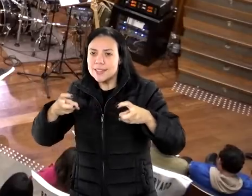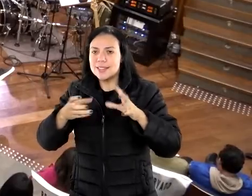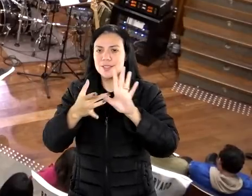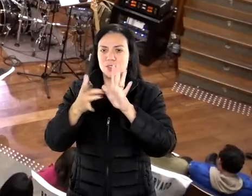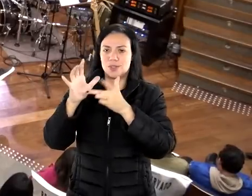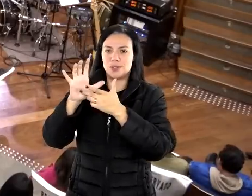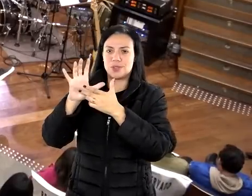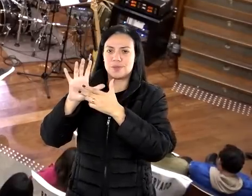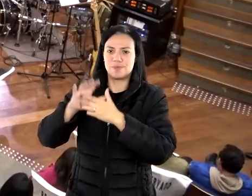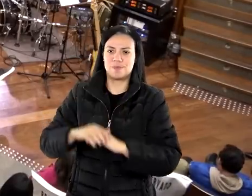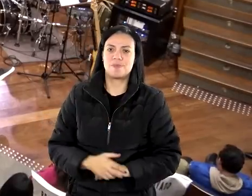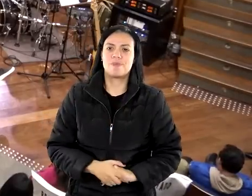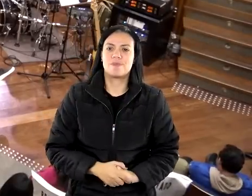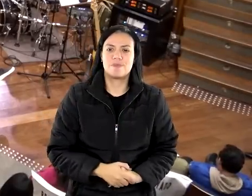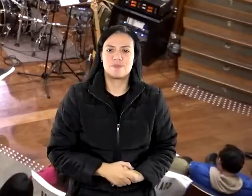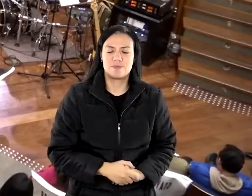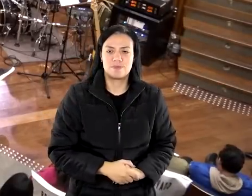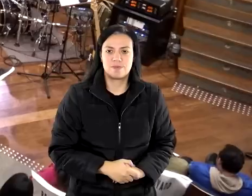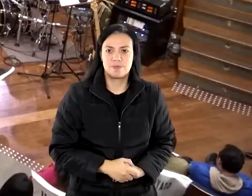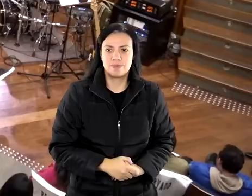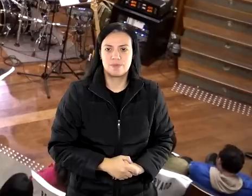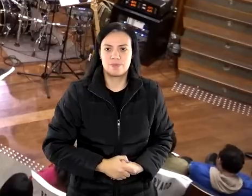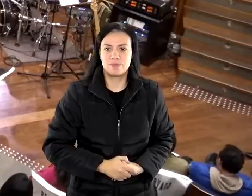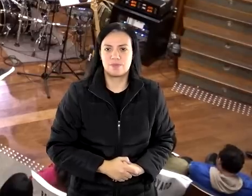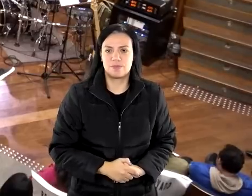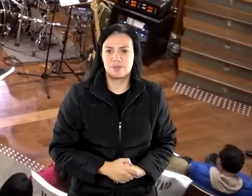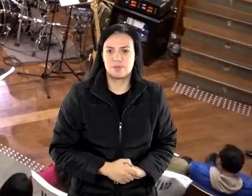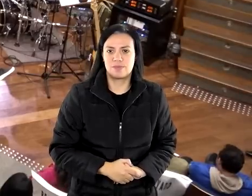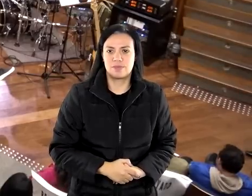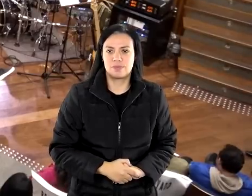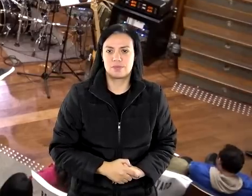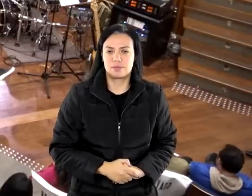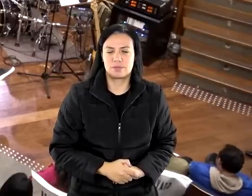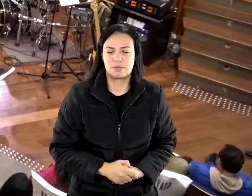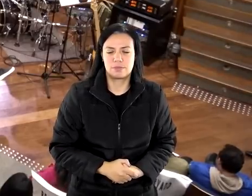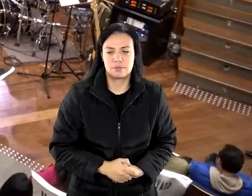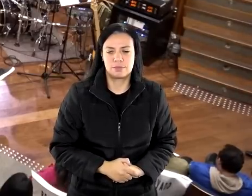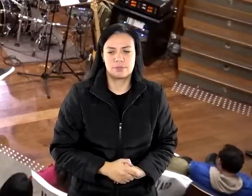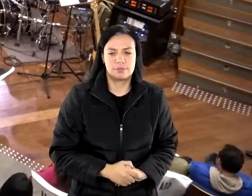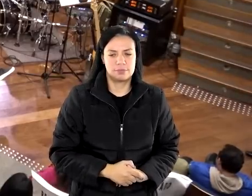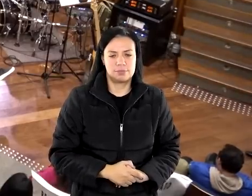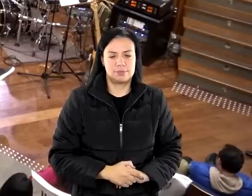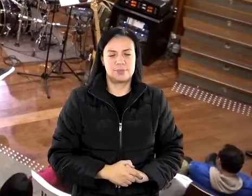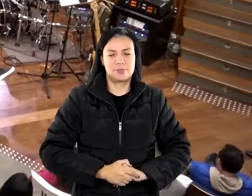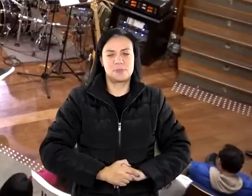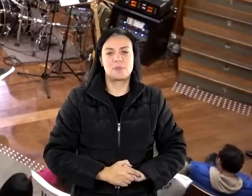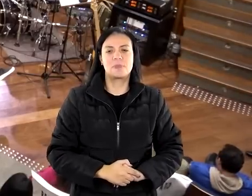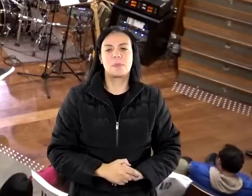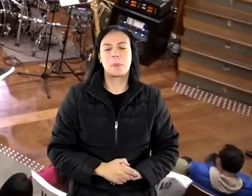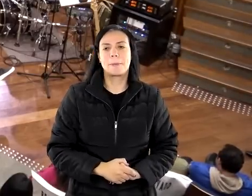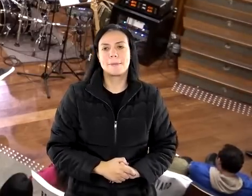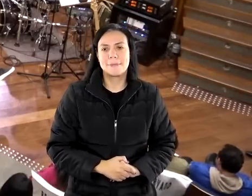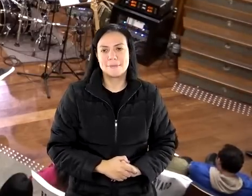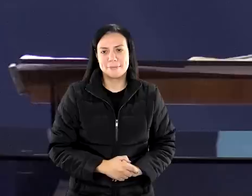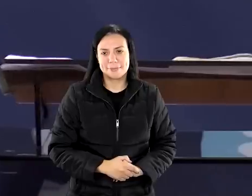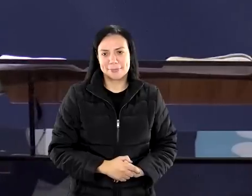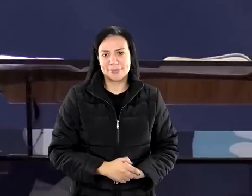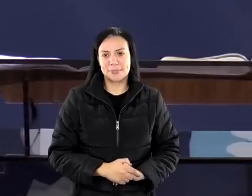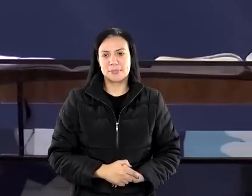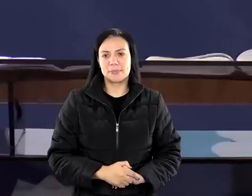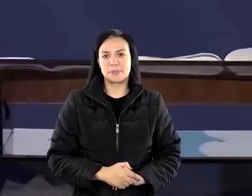Seu filho. Isso é o departamento de cadastro. Mas vamos para o departamento de